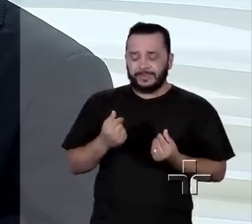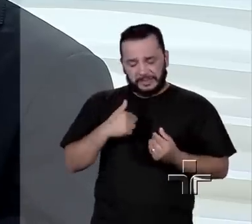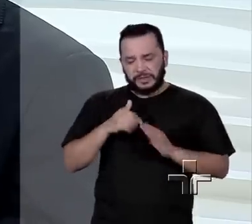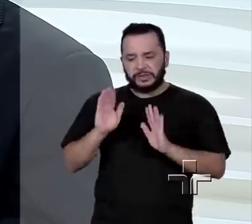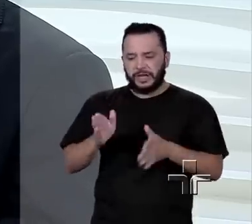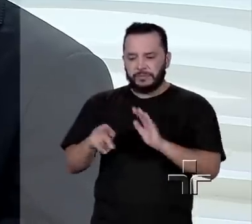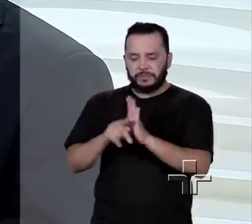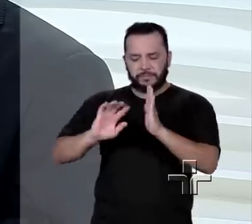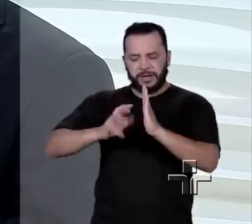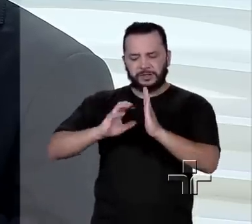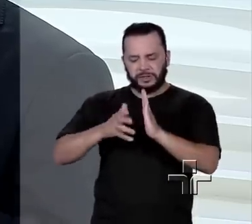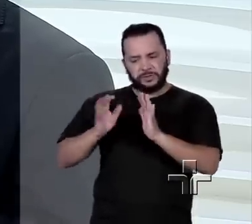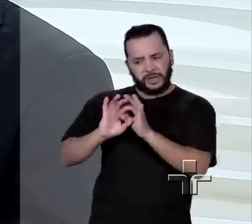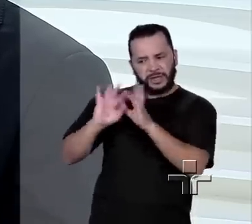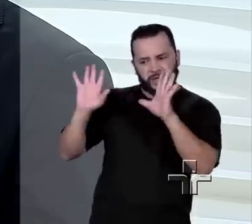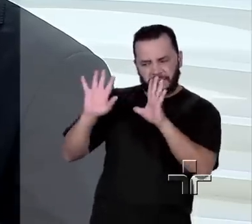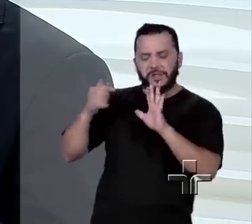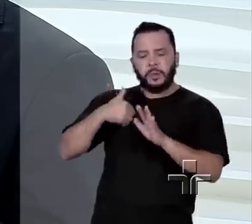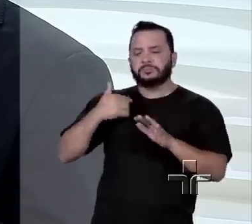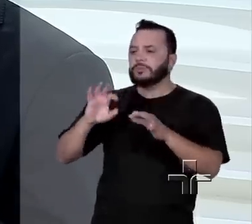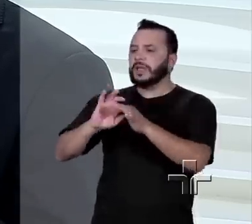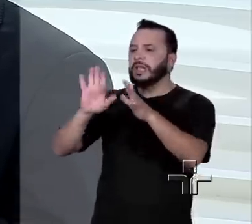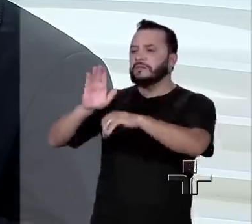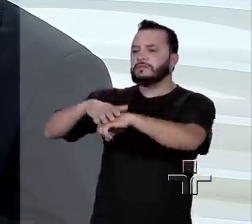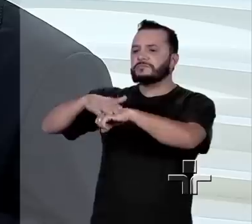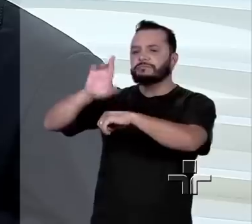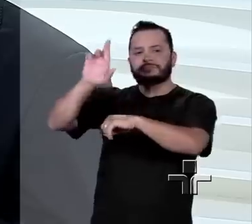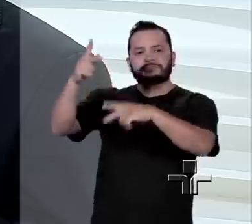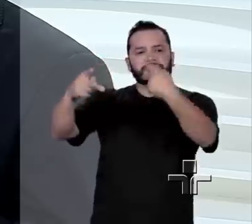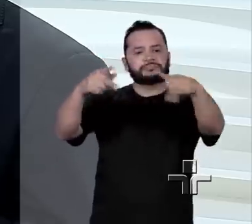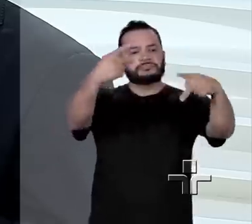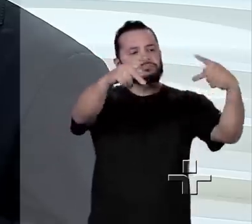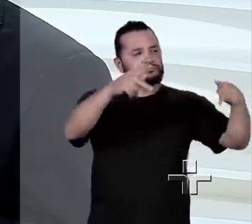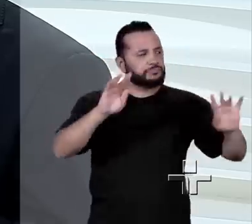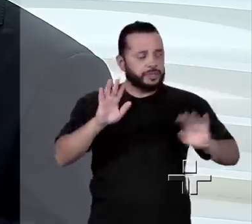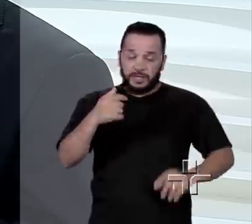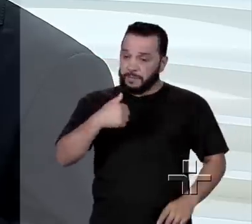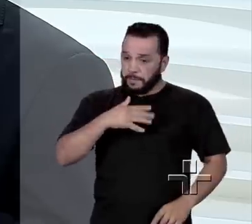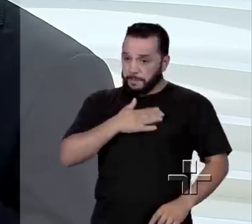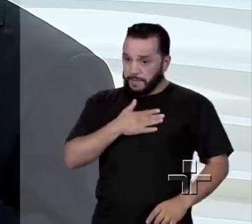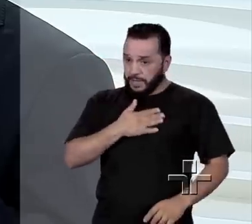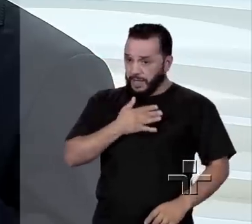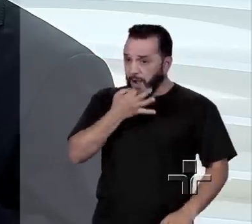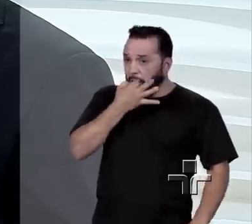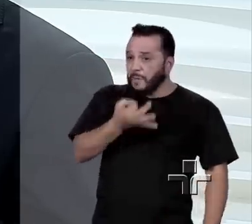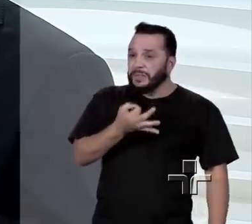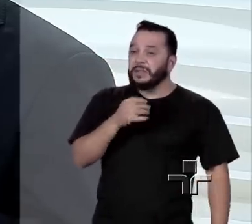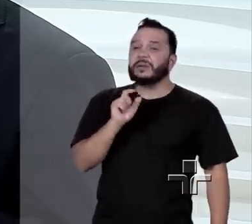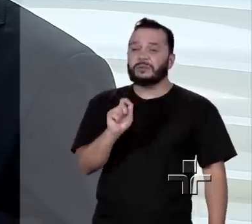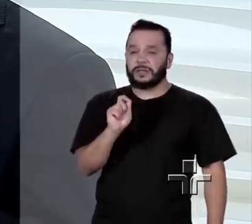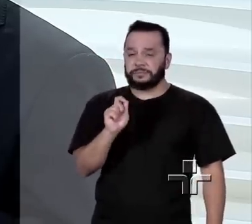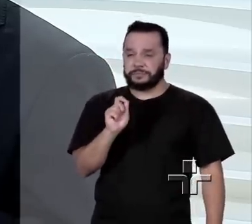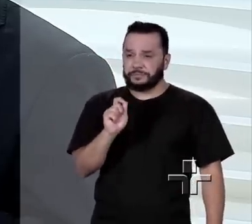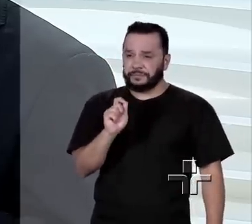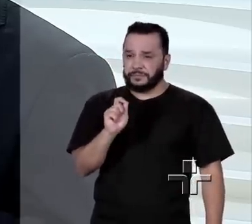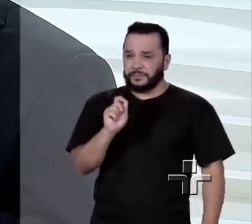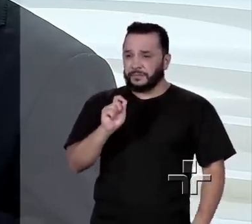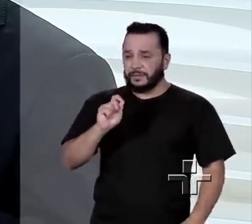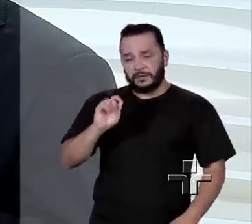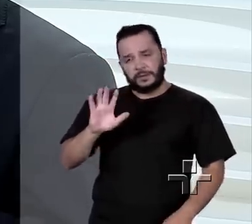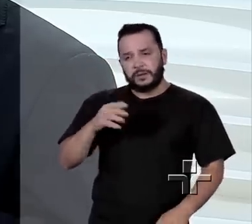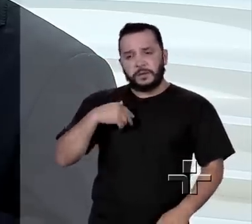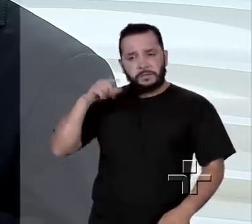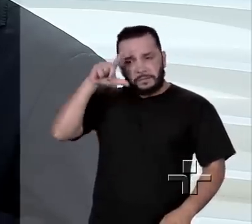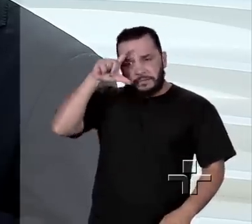partido e, naquele momento, a minha visão era que a candidatura do